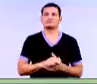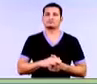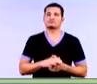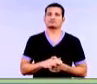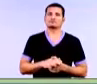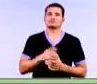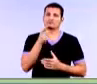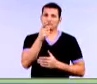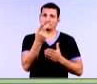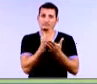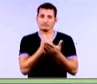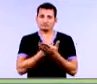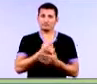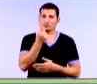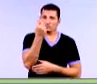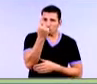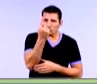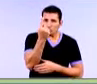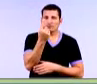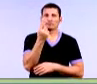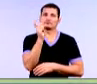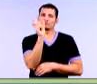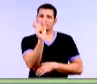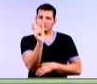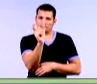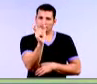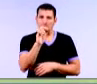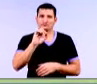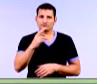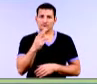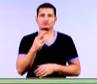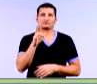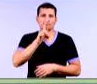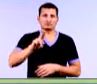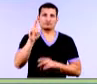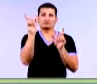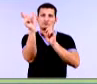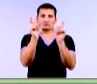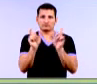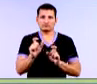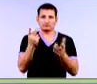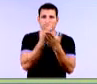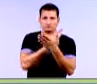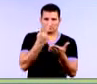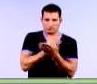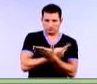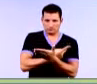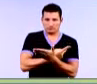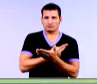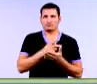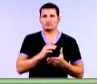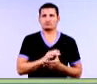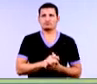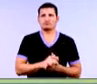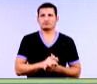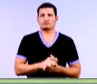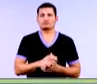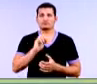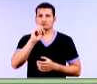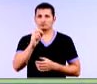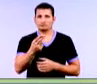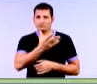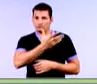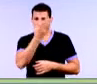errar uma única palavra ou usar uma estrutura errada, ou até mesmo esquecer